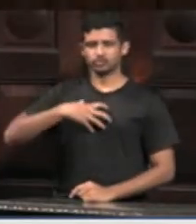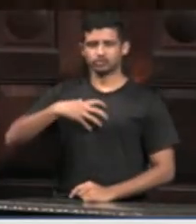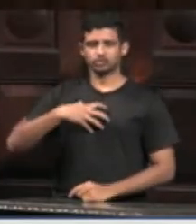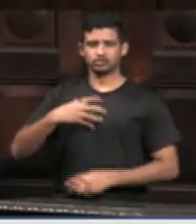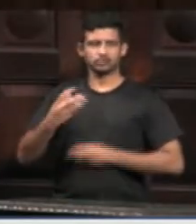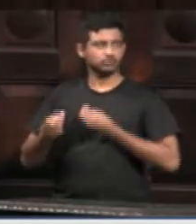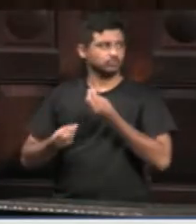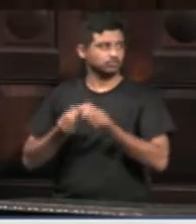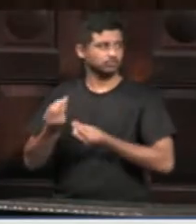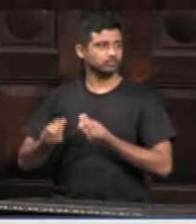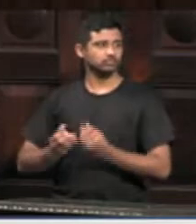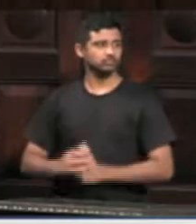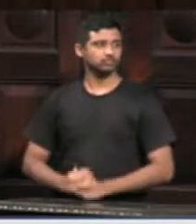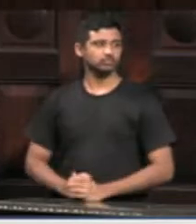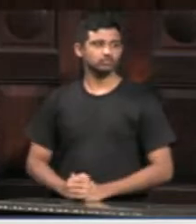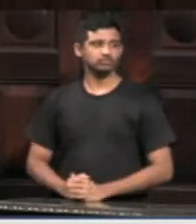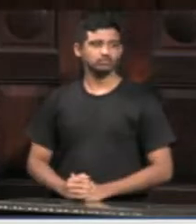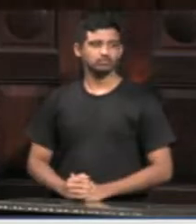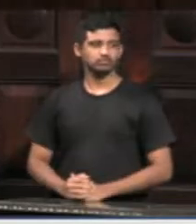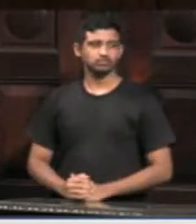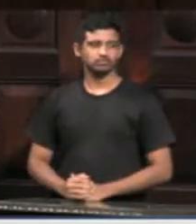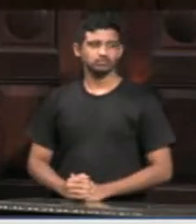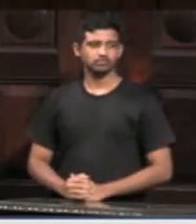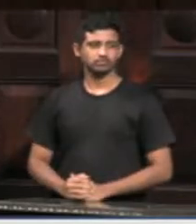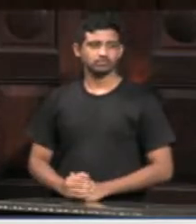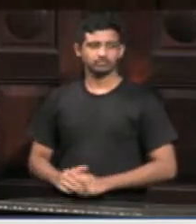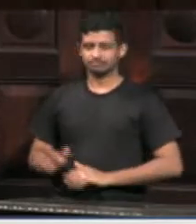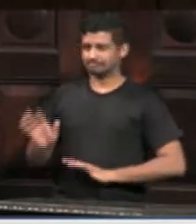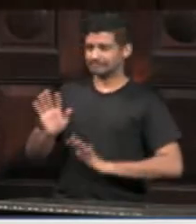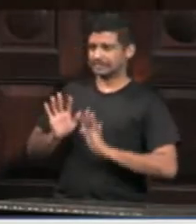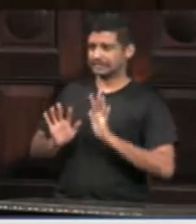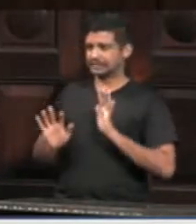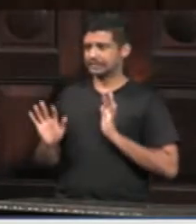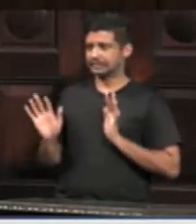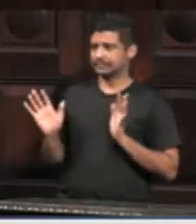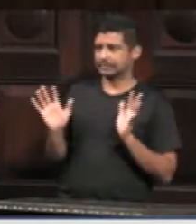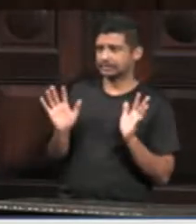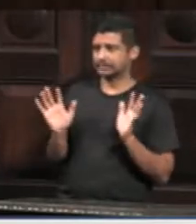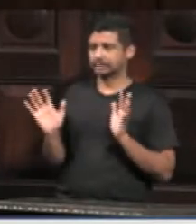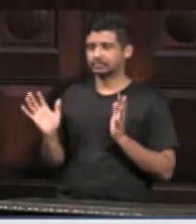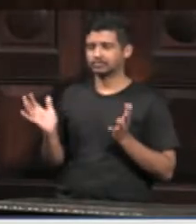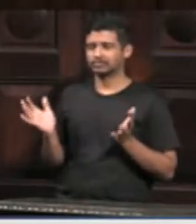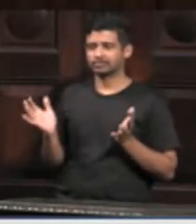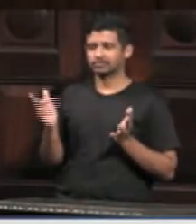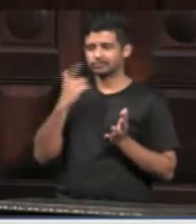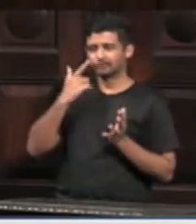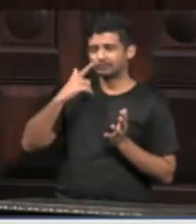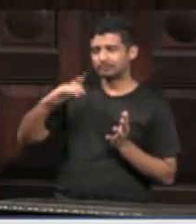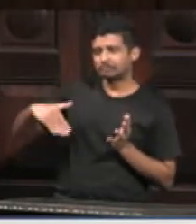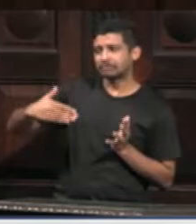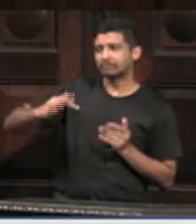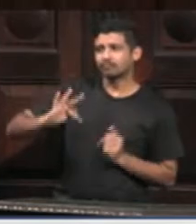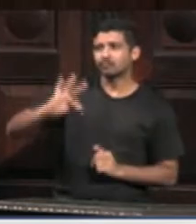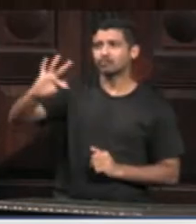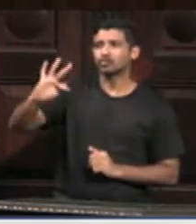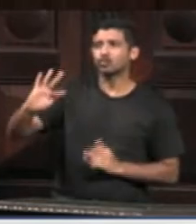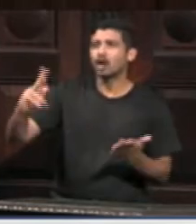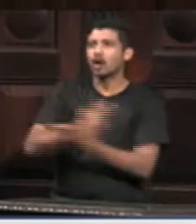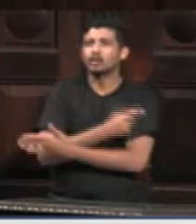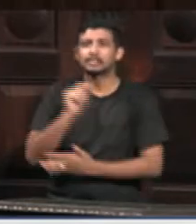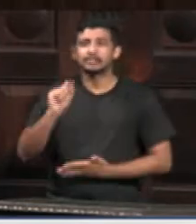de receio enorme do que poderá vir a acontecer